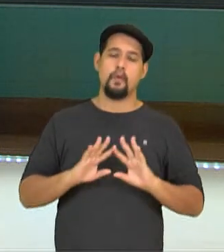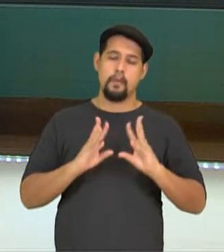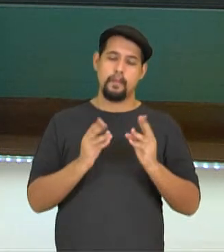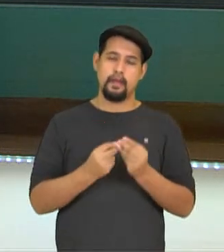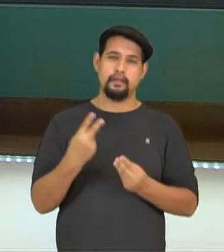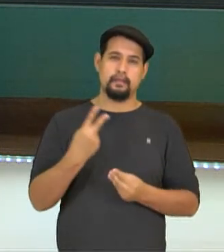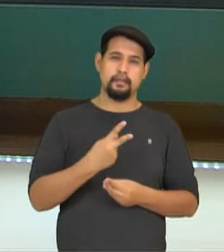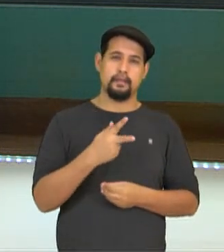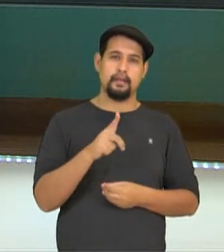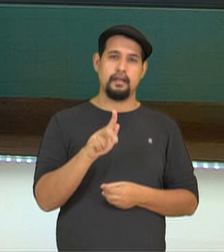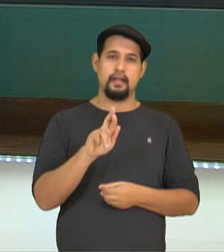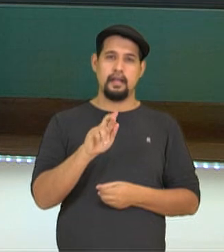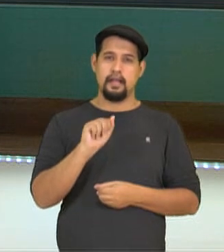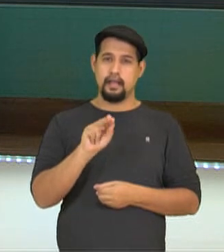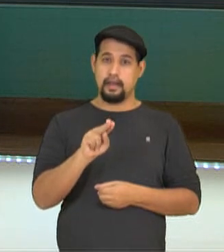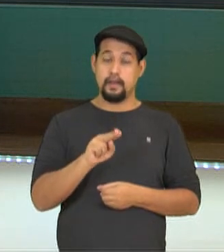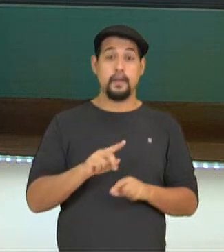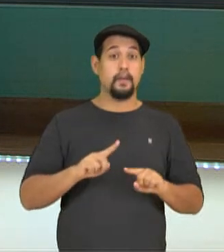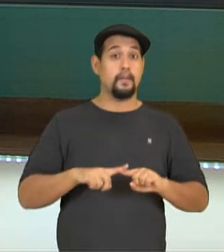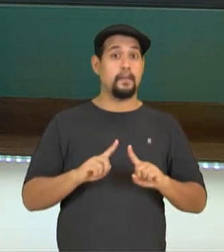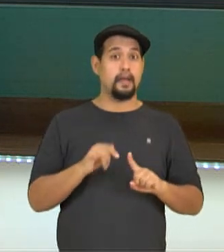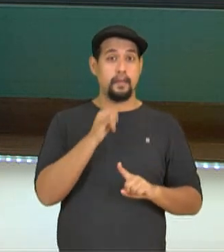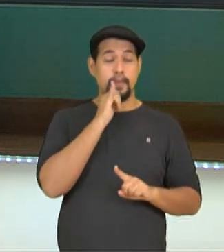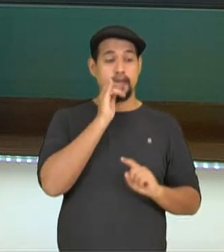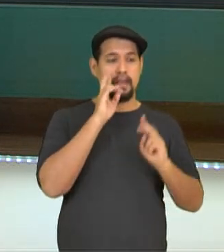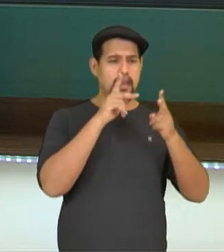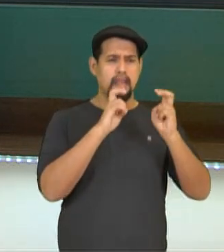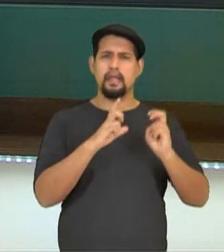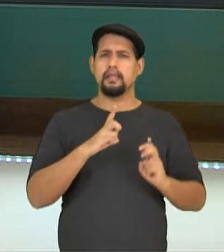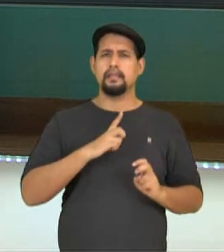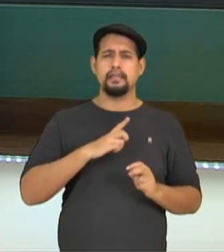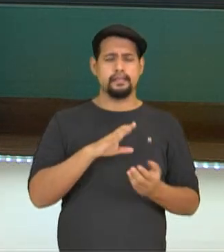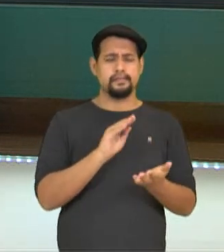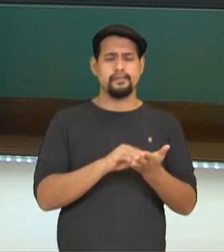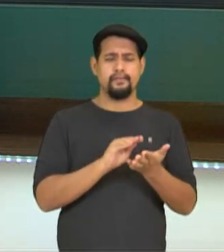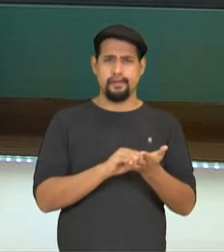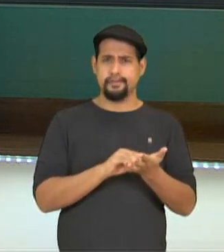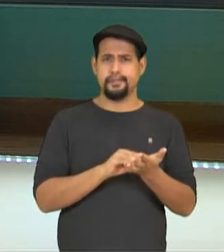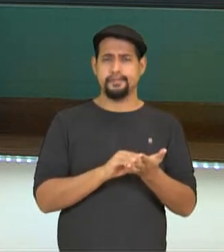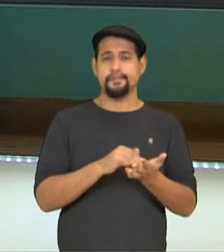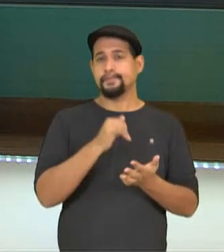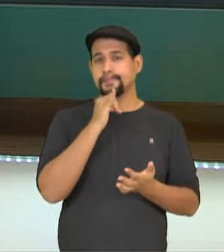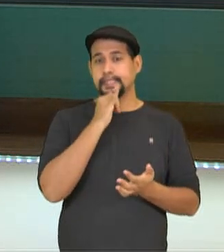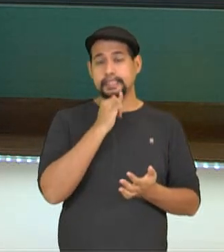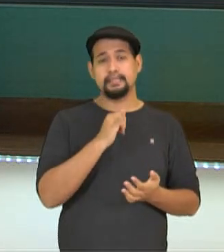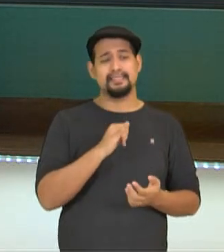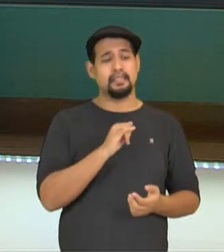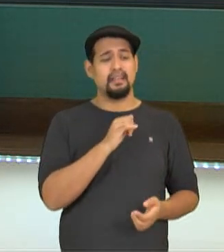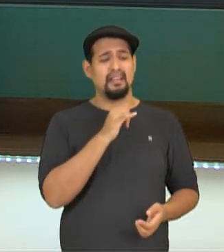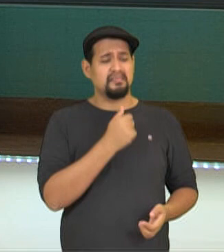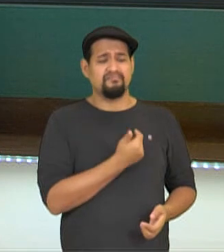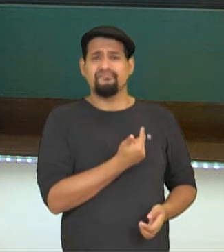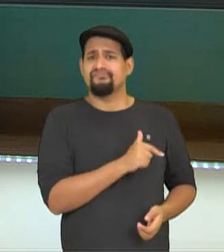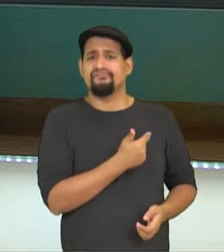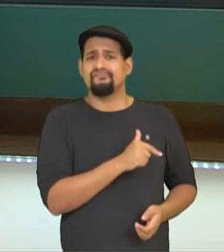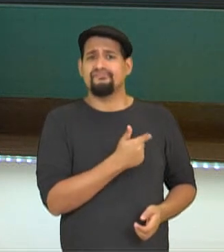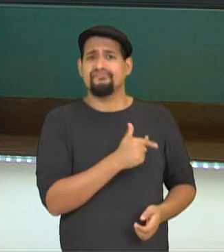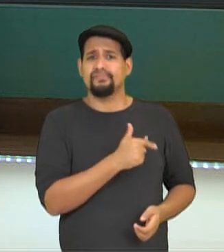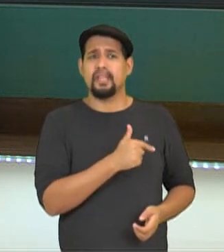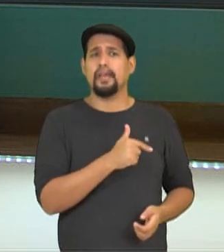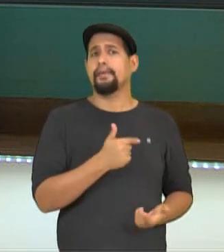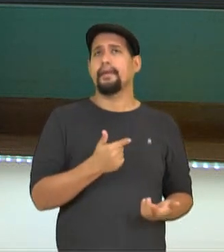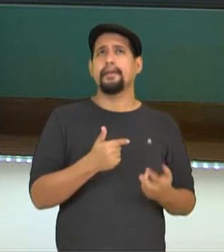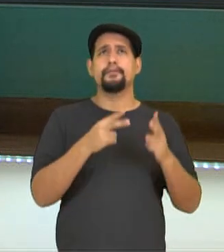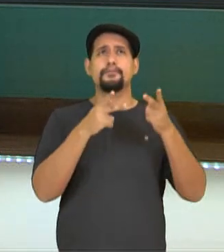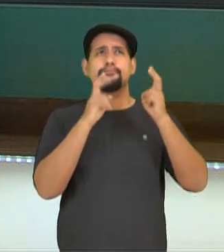do segundo grau. Mas nós temos também as equações incompletas, né? Então, por exemplo, se eu não tiver, né, a parte